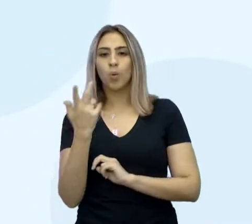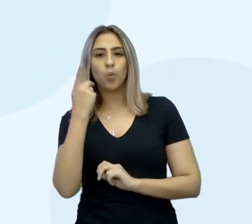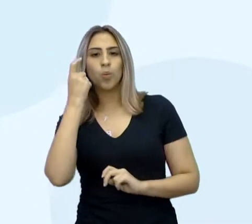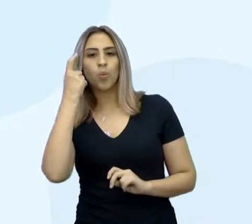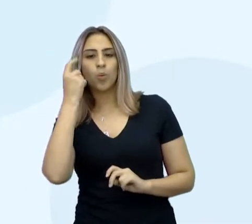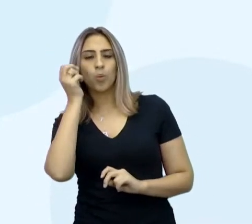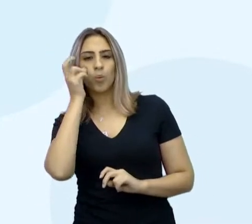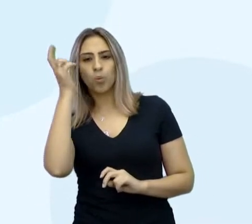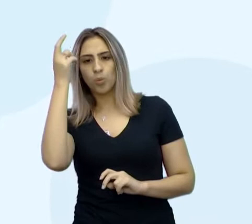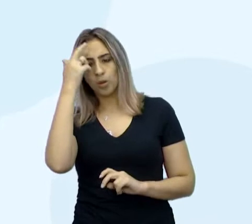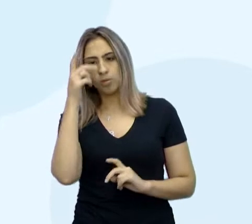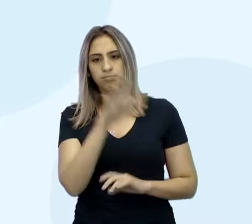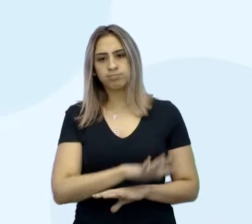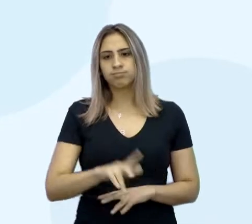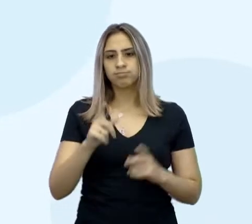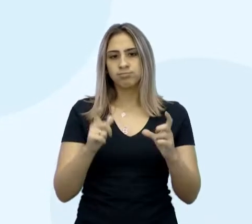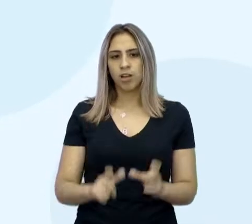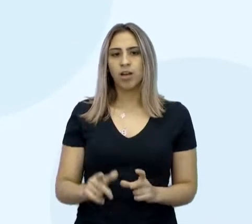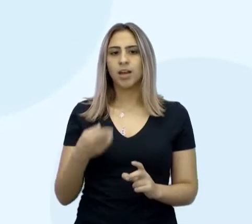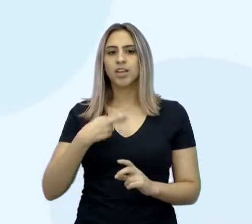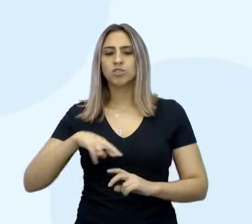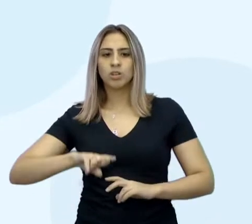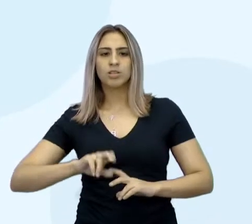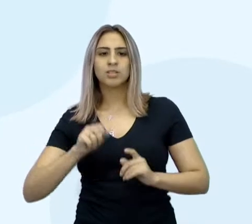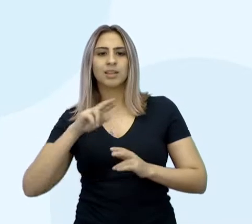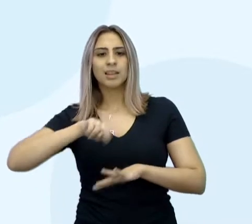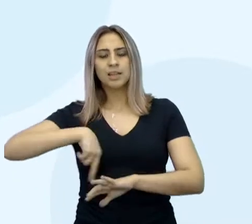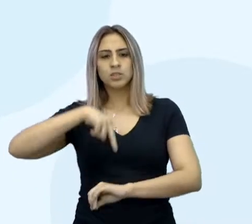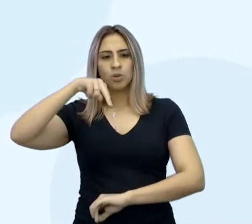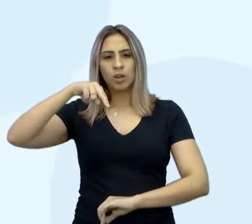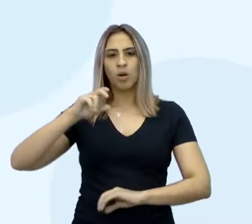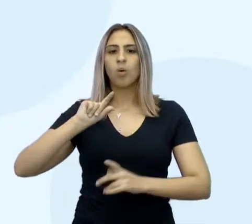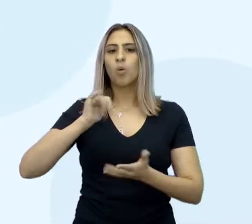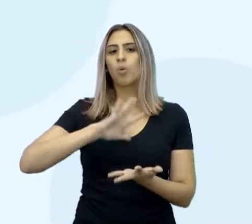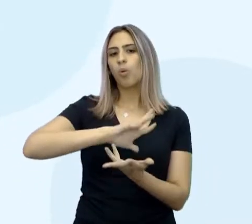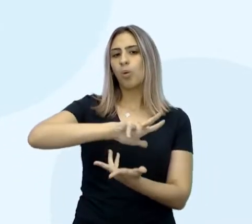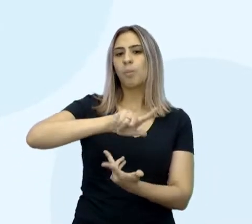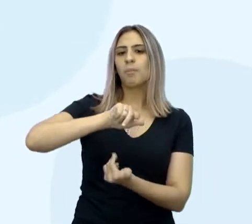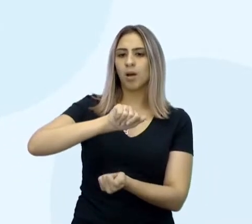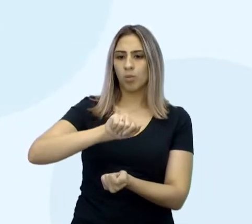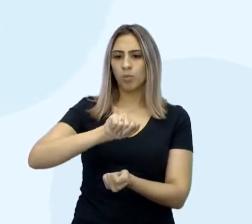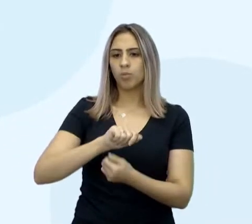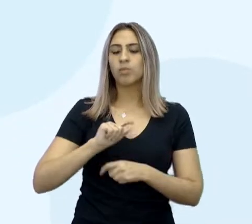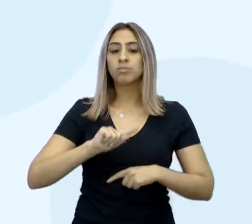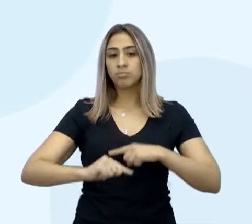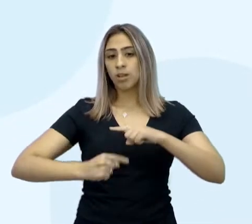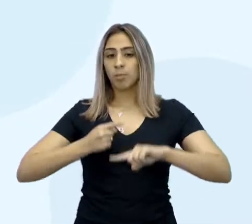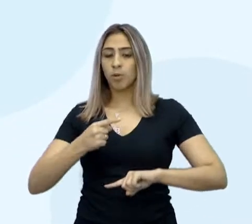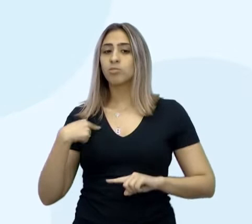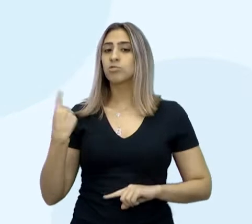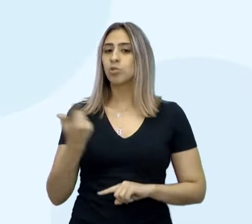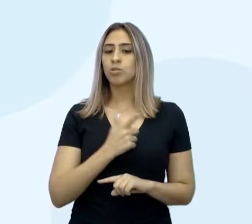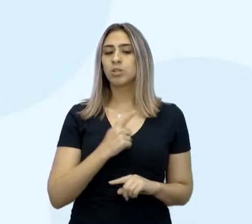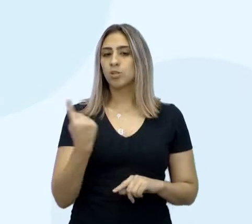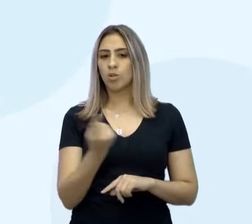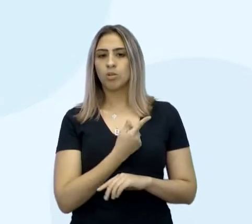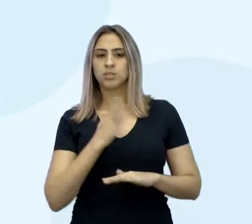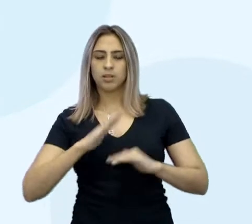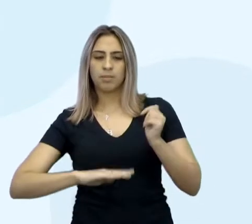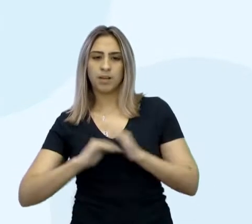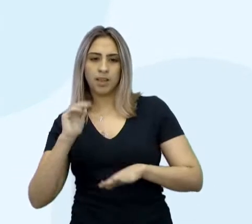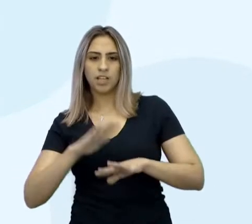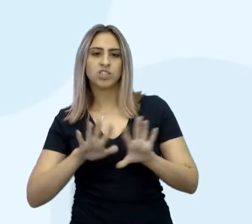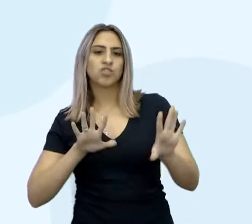cultural em âmbito local, regional, nacional ou global. E depois nós temos a nossa habilidade